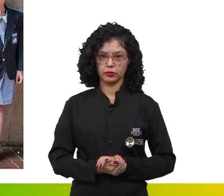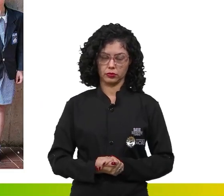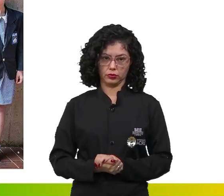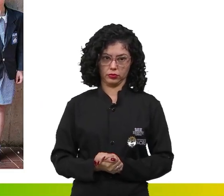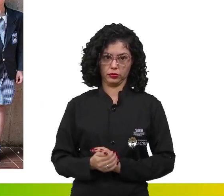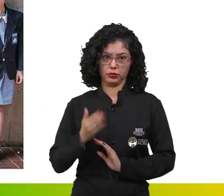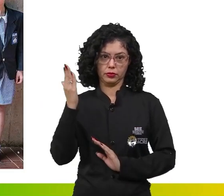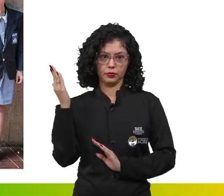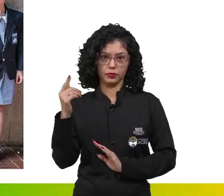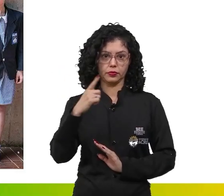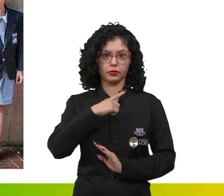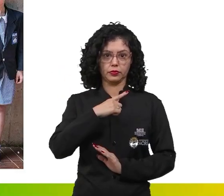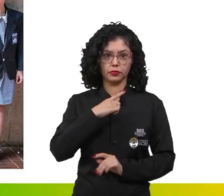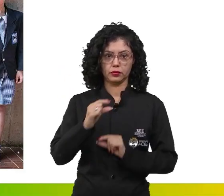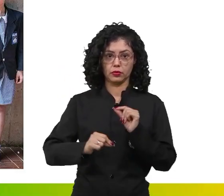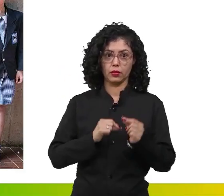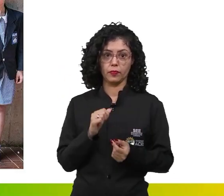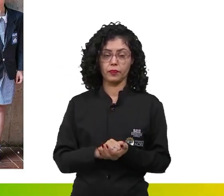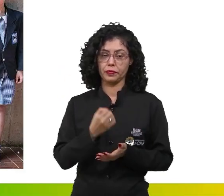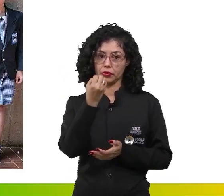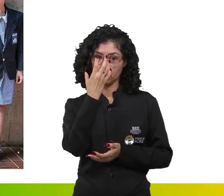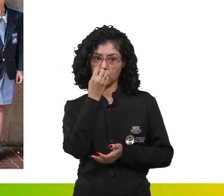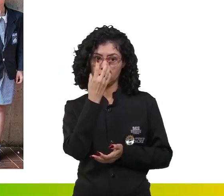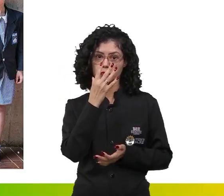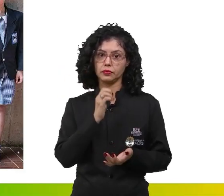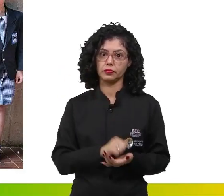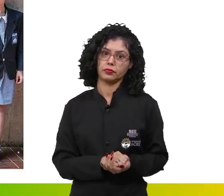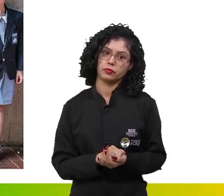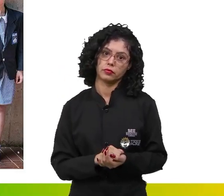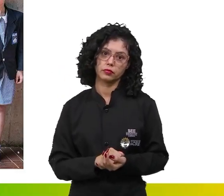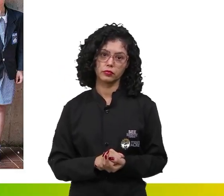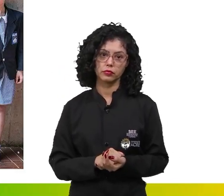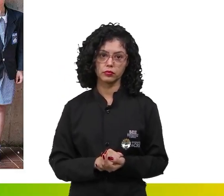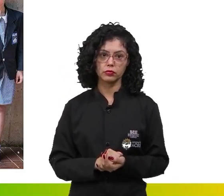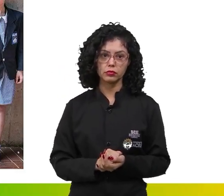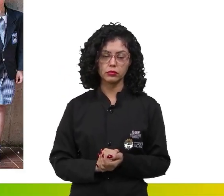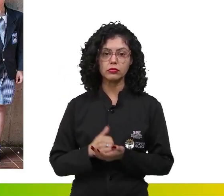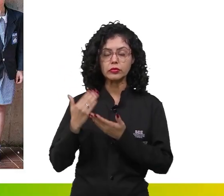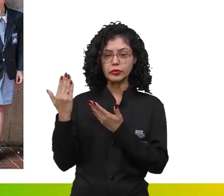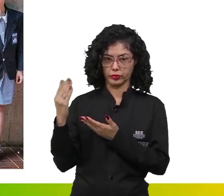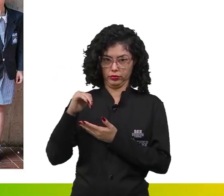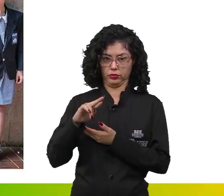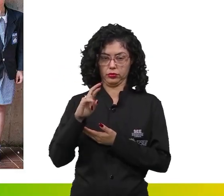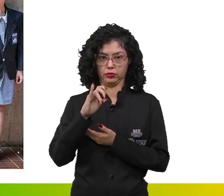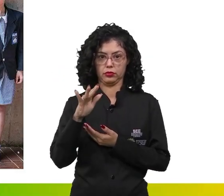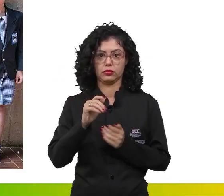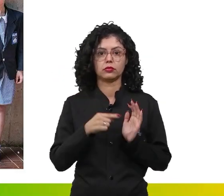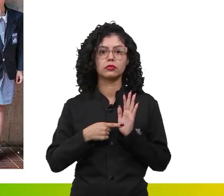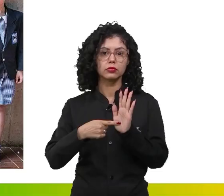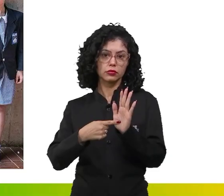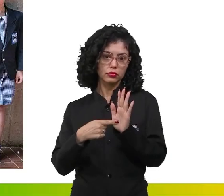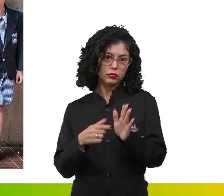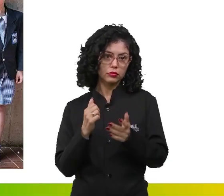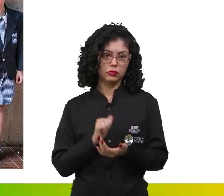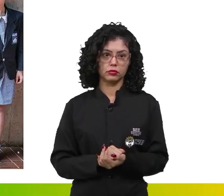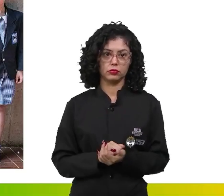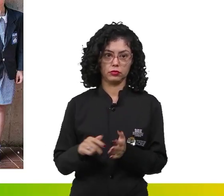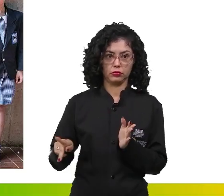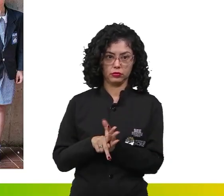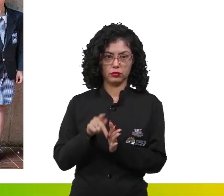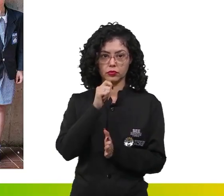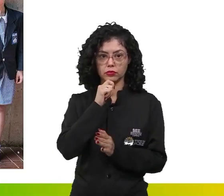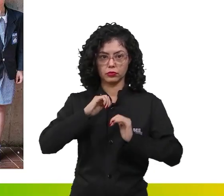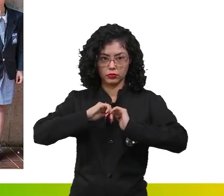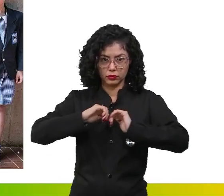Aqui nós temos uma fotografia no museu mostrando exatamente